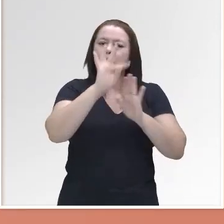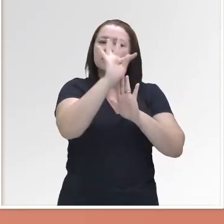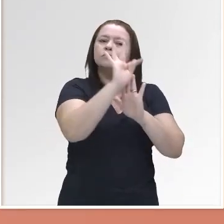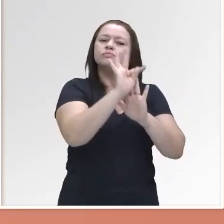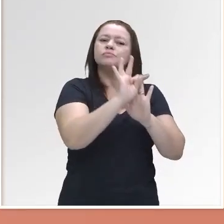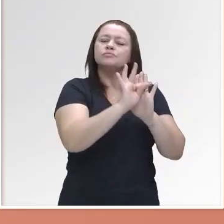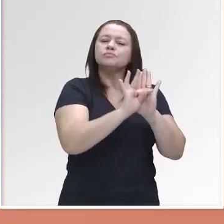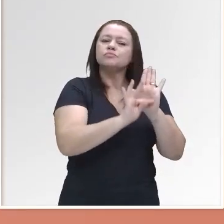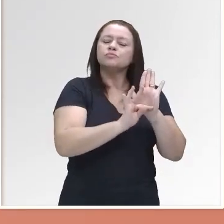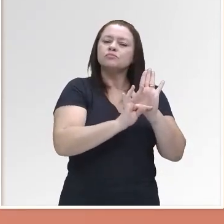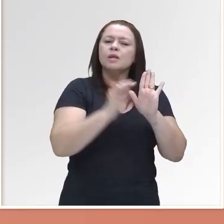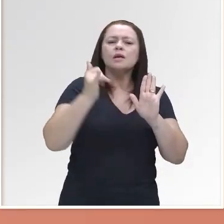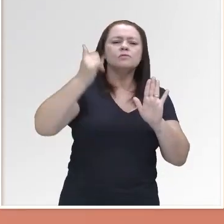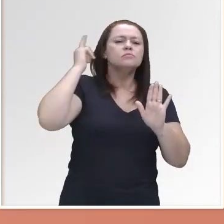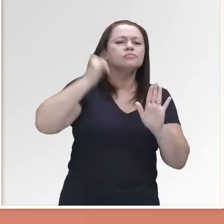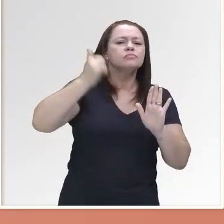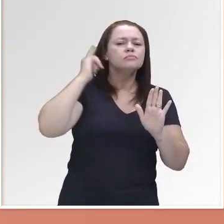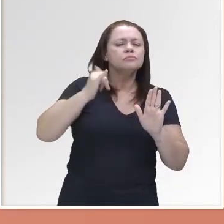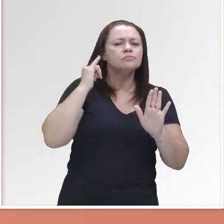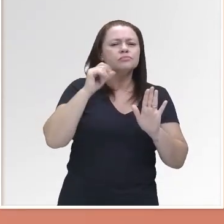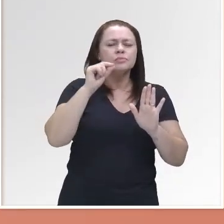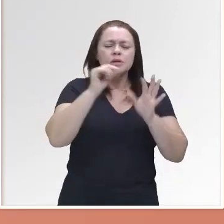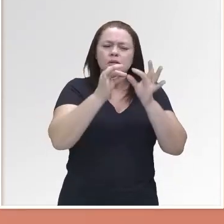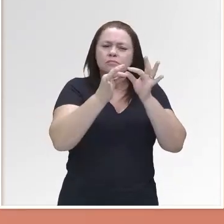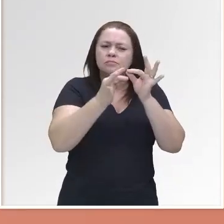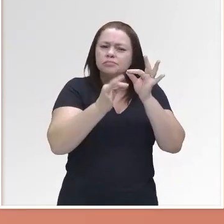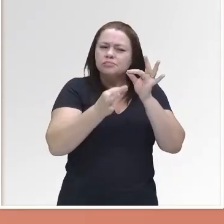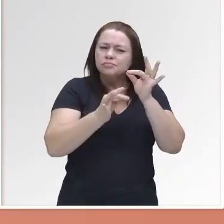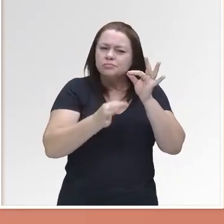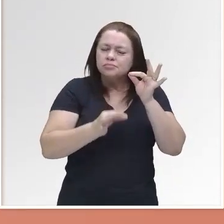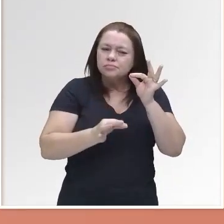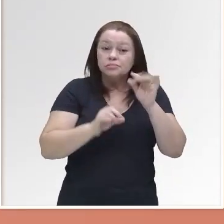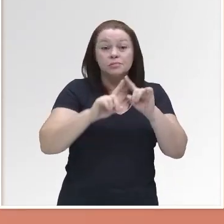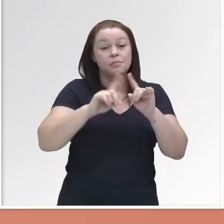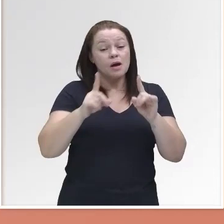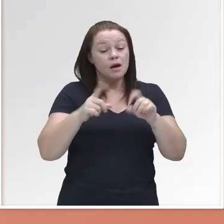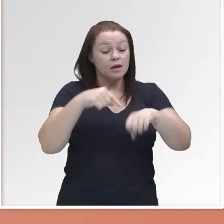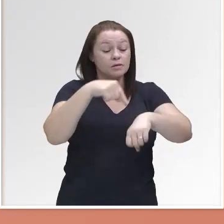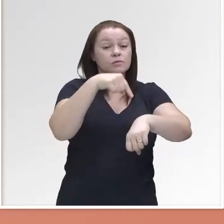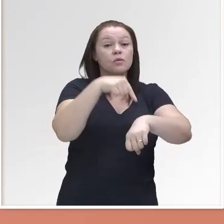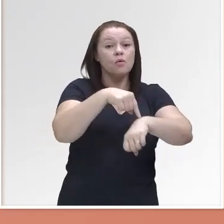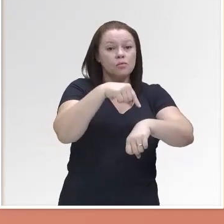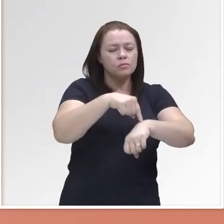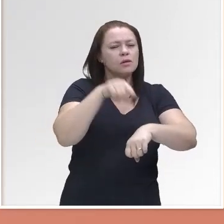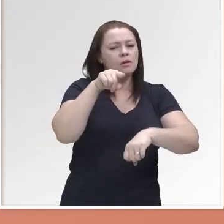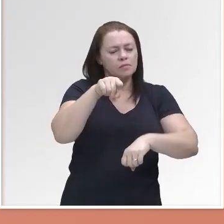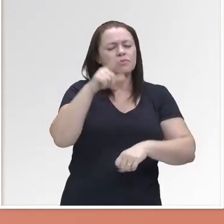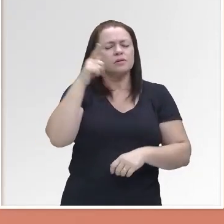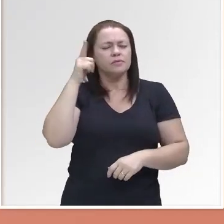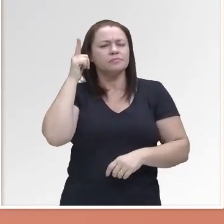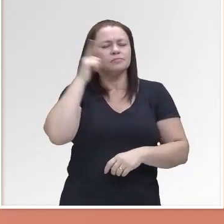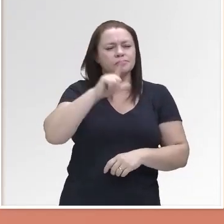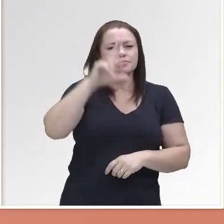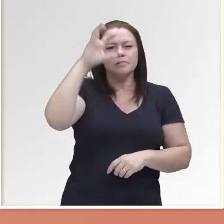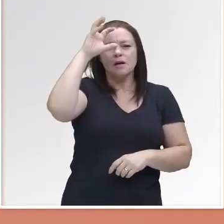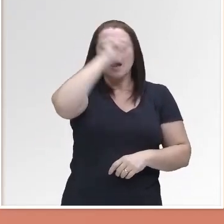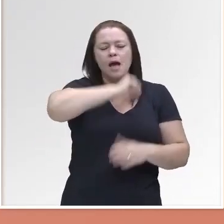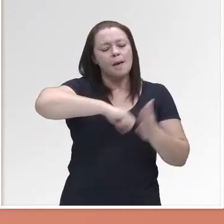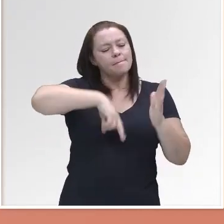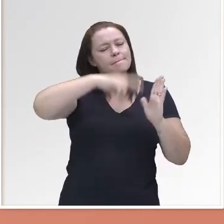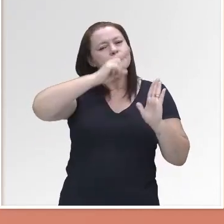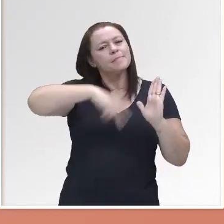pouco longo, que no decorrer do tempo você deverá e você irá com certeza aprender a ler